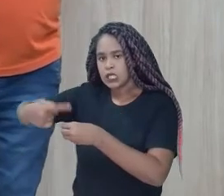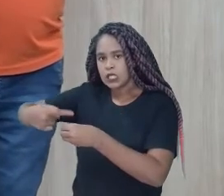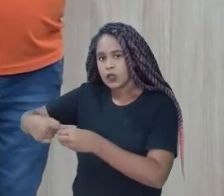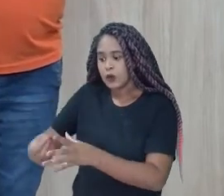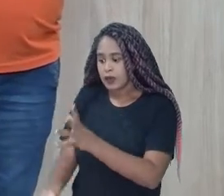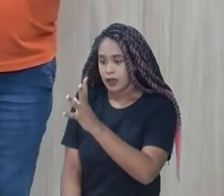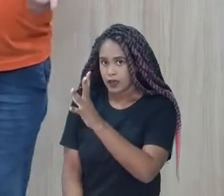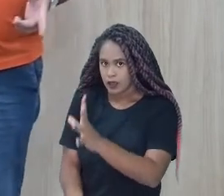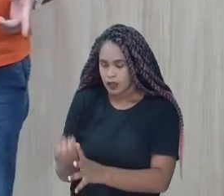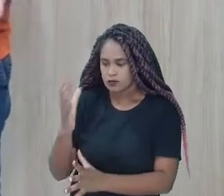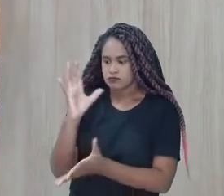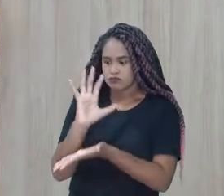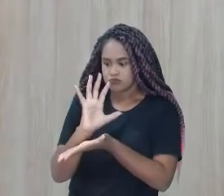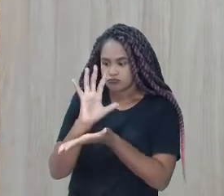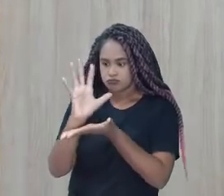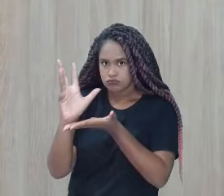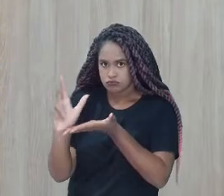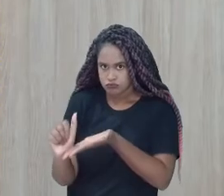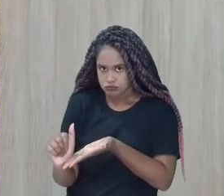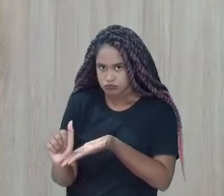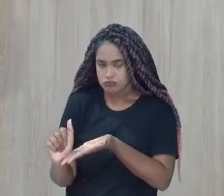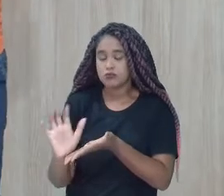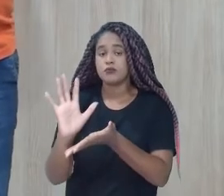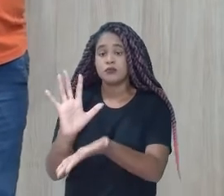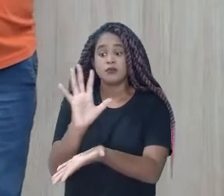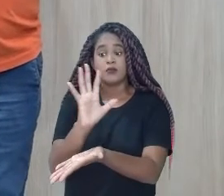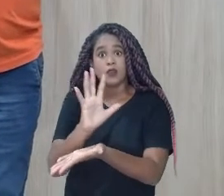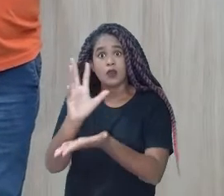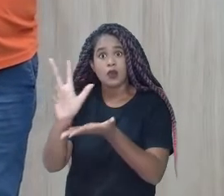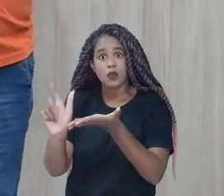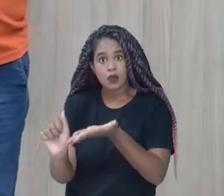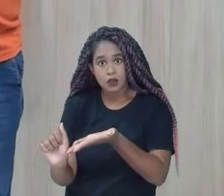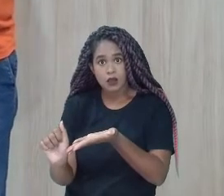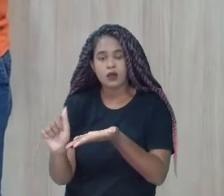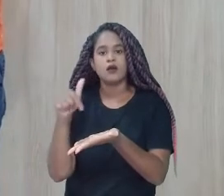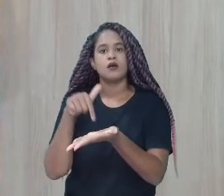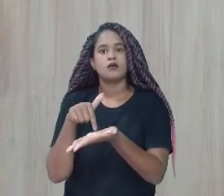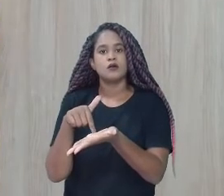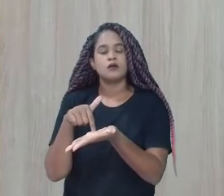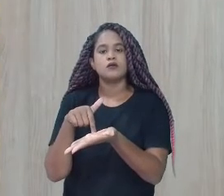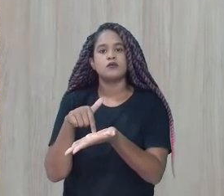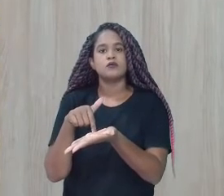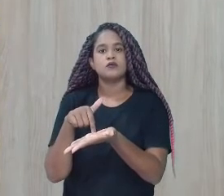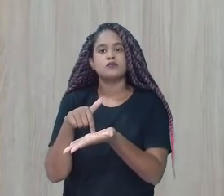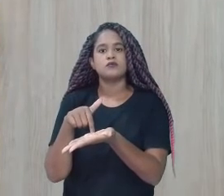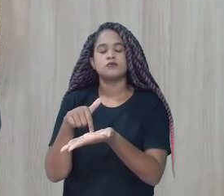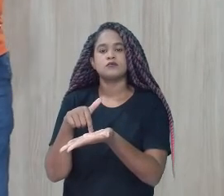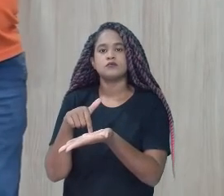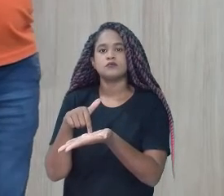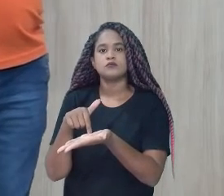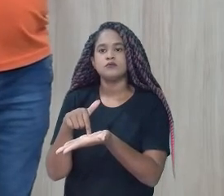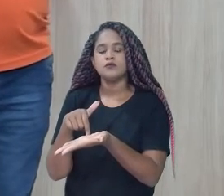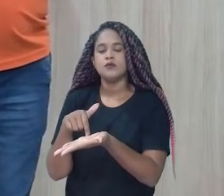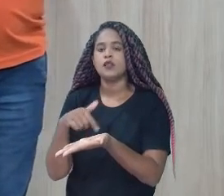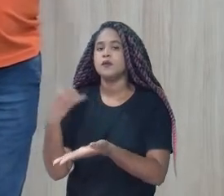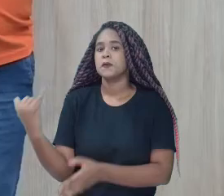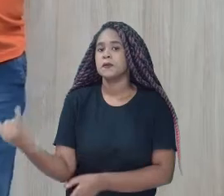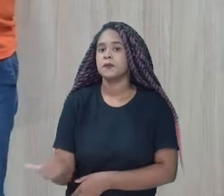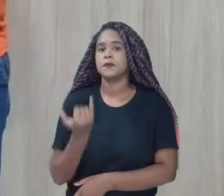fundar os quilombos, né? E desses quilombos, né, que vão ser fundados, o mais